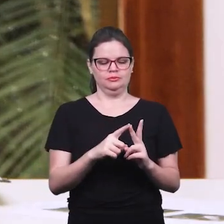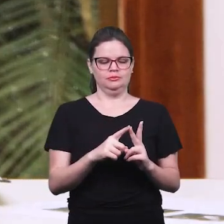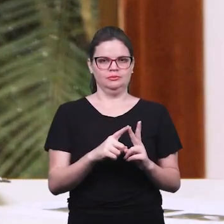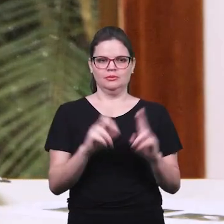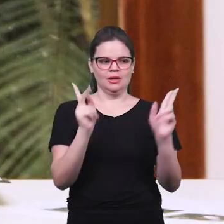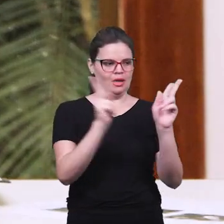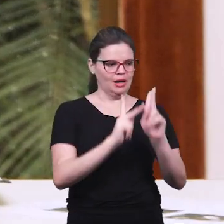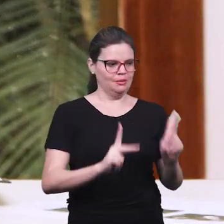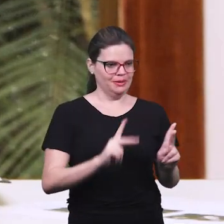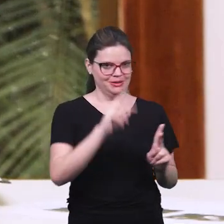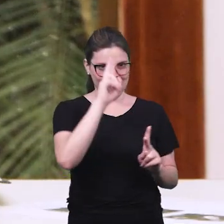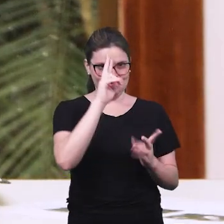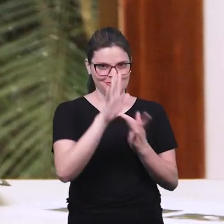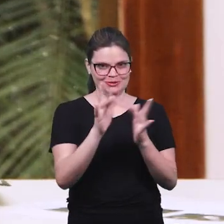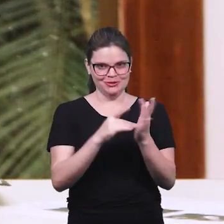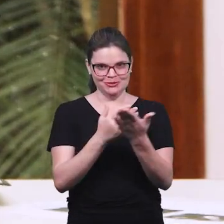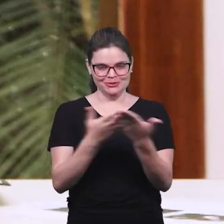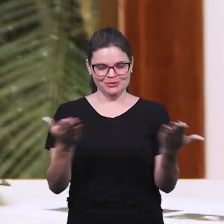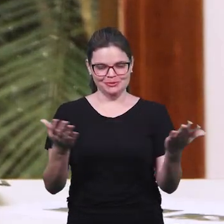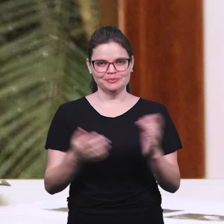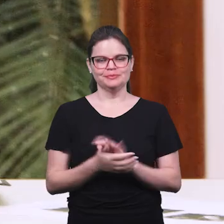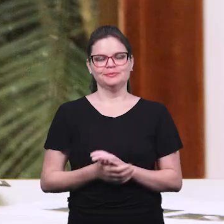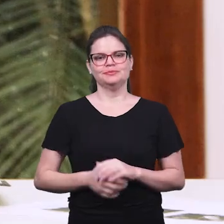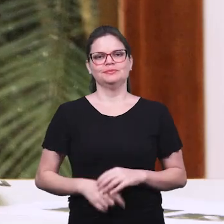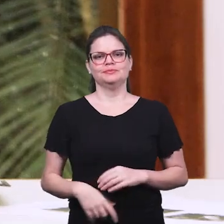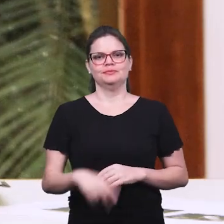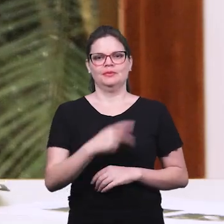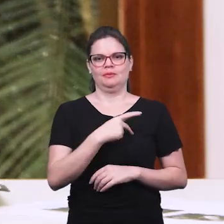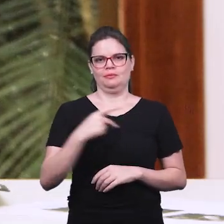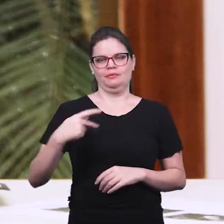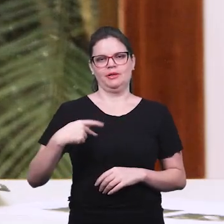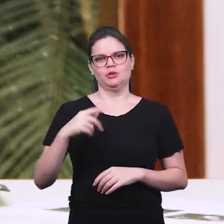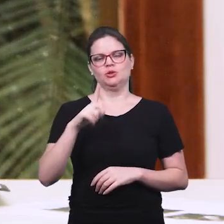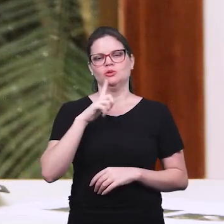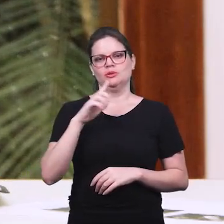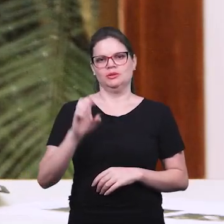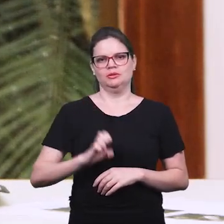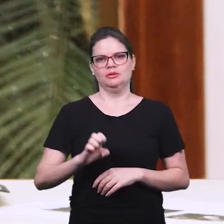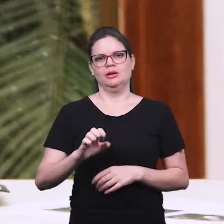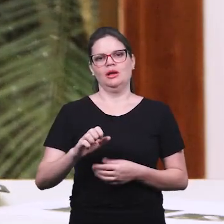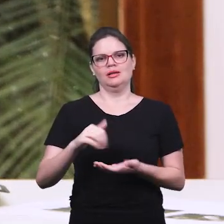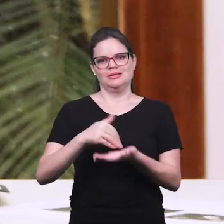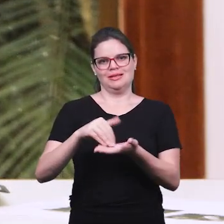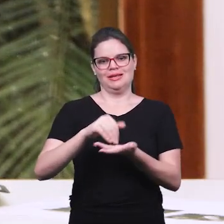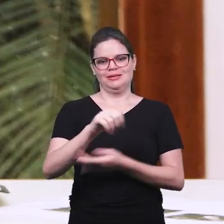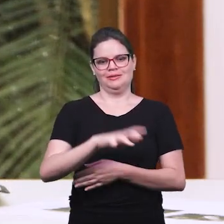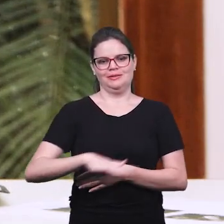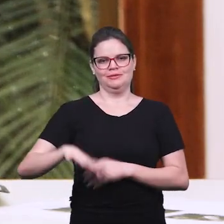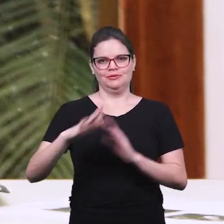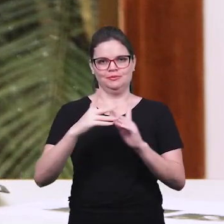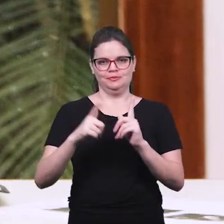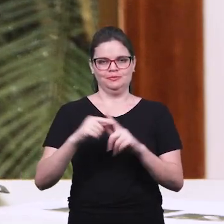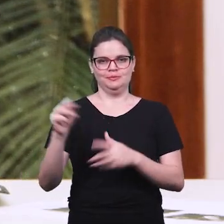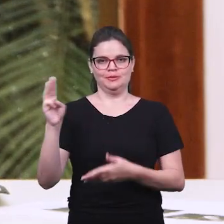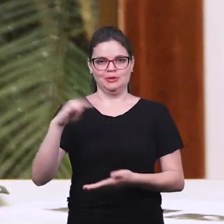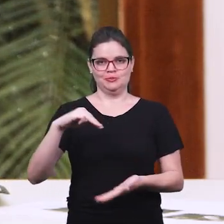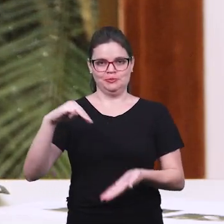Pai do Senhor a todos. O pastor Luiz Eugênio Rosário dos Santos é secretário-geral da Igreja Cristã